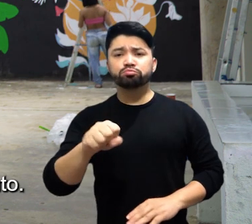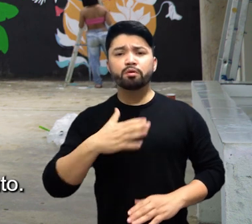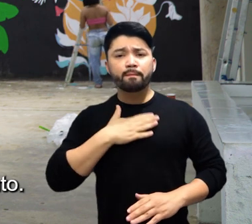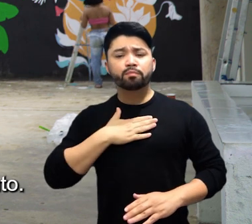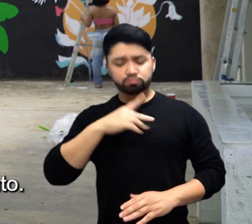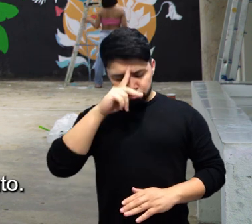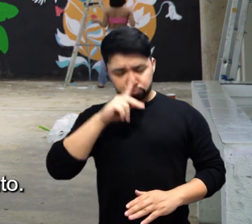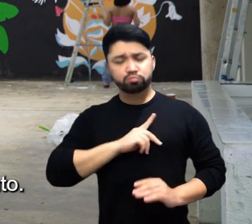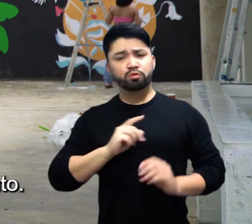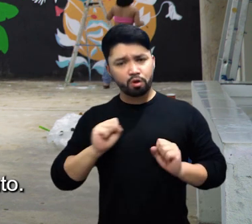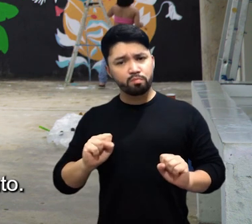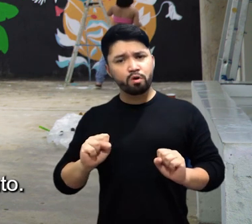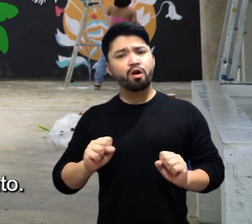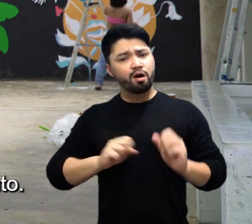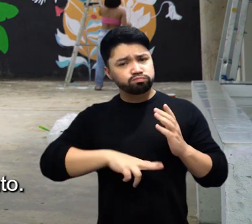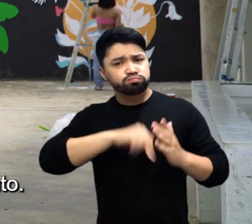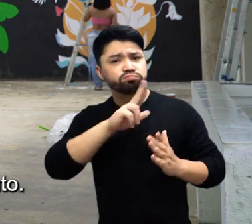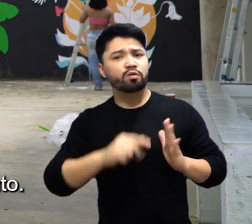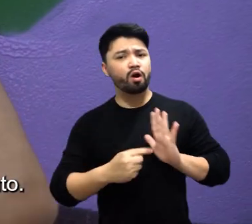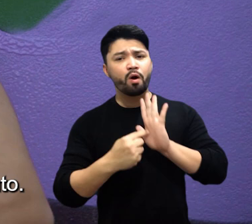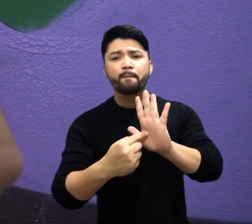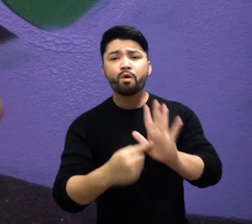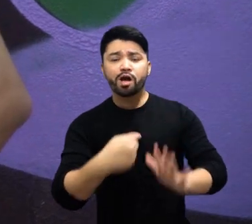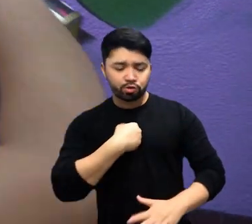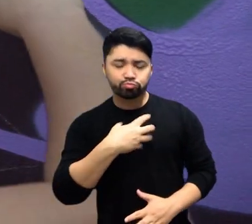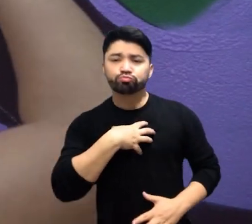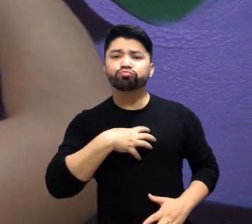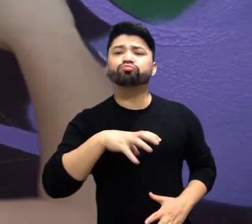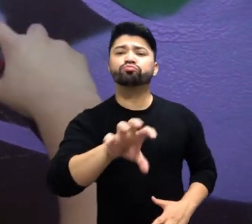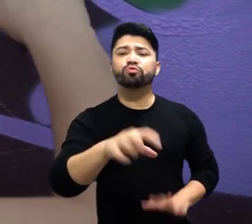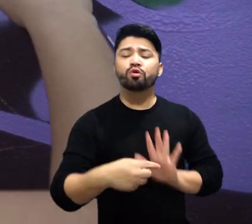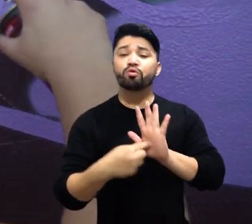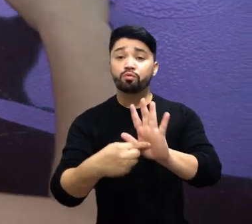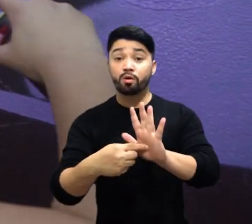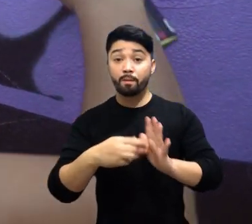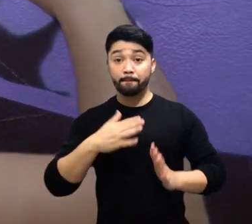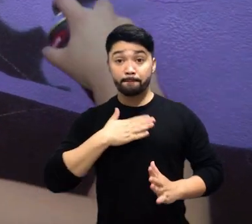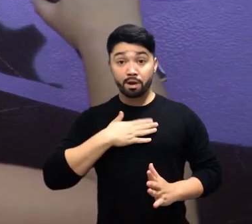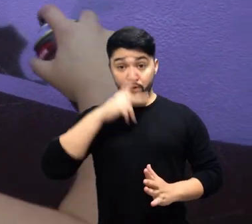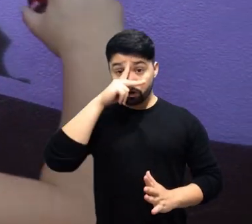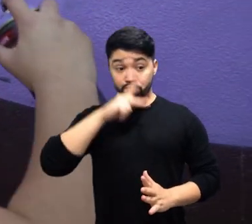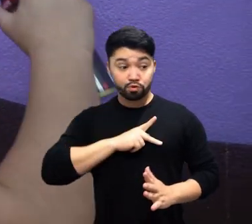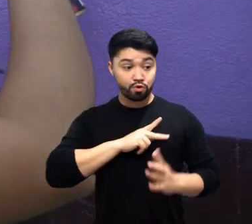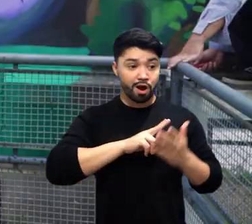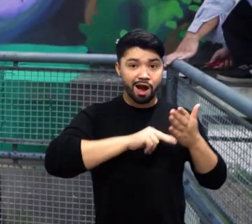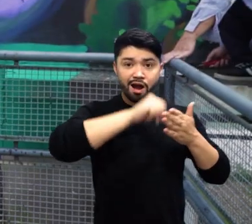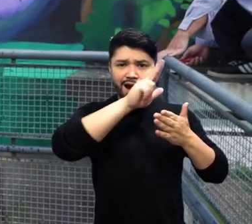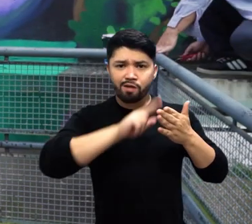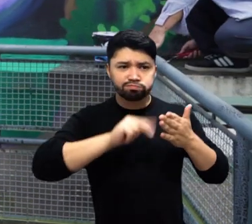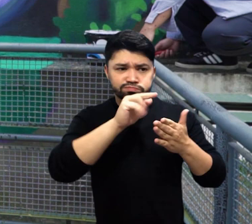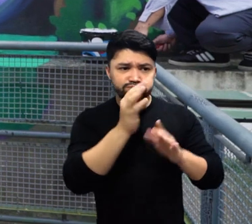meu trazer a arte, mostrar aquilo que eu sinto. Entendeu? Então, pra mim foi... a arte, ela... E